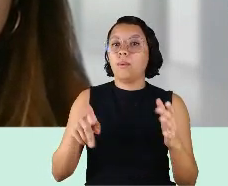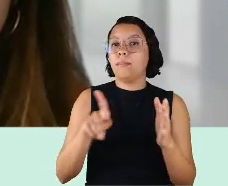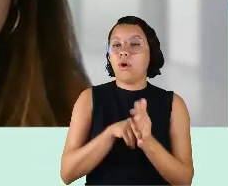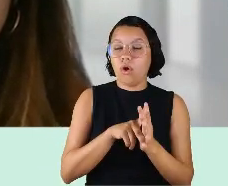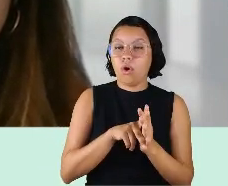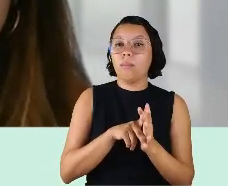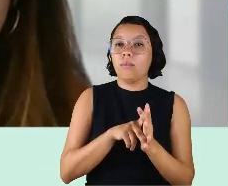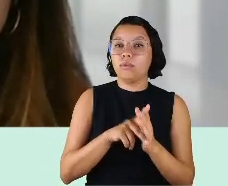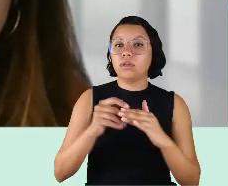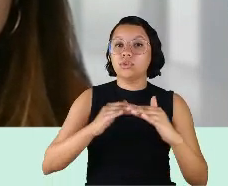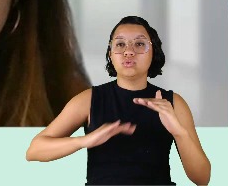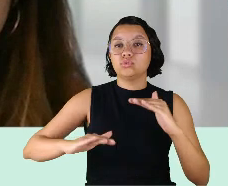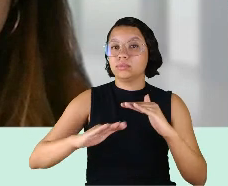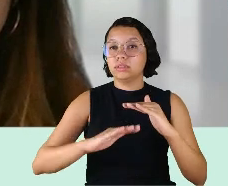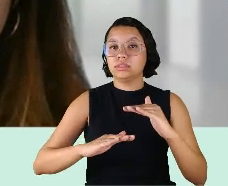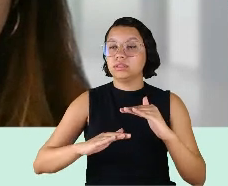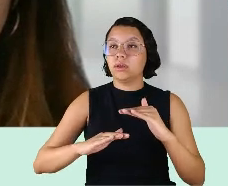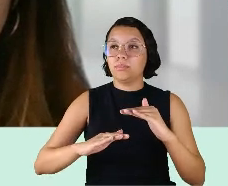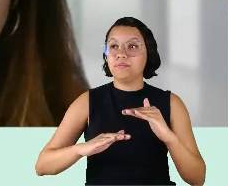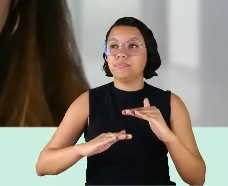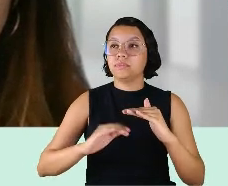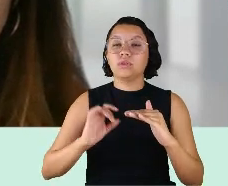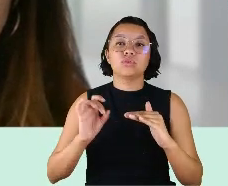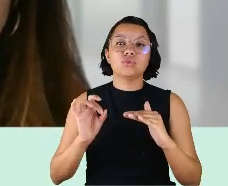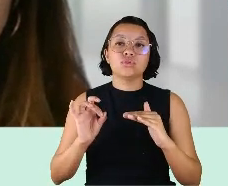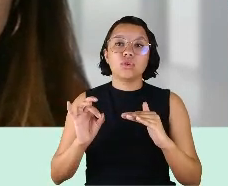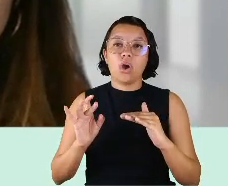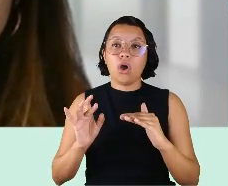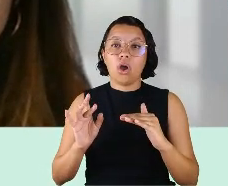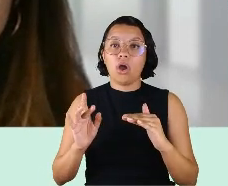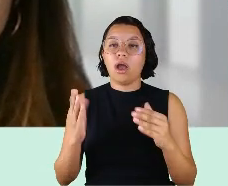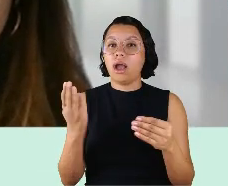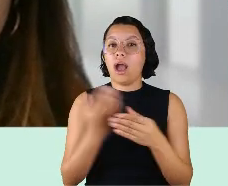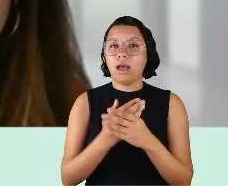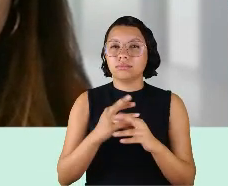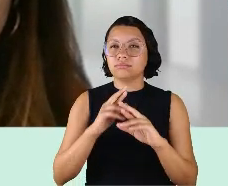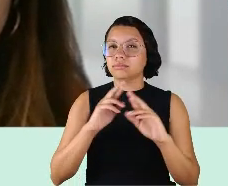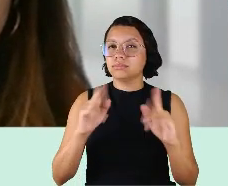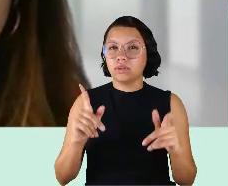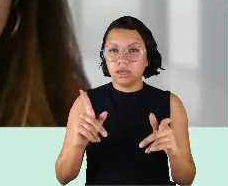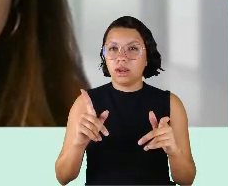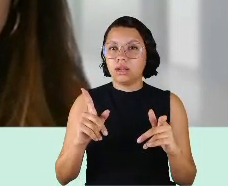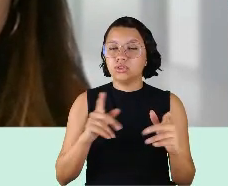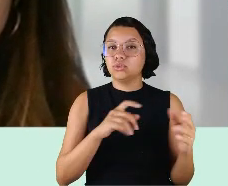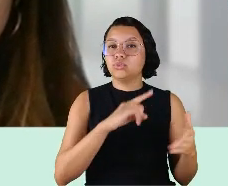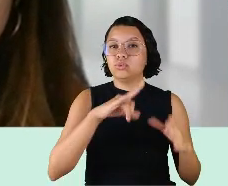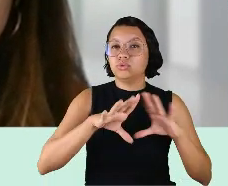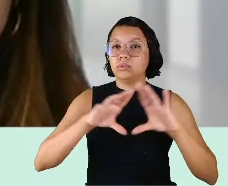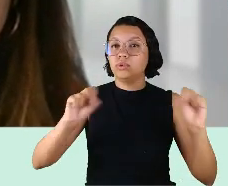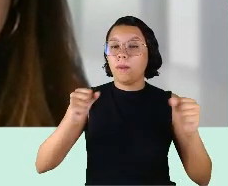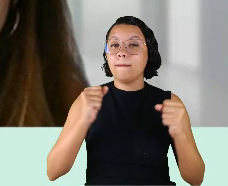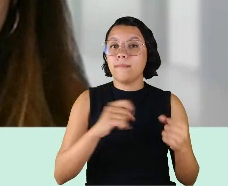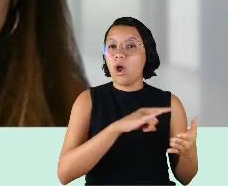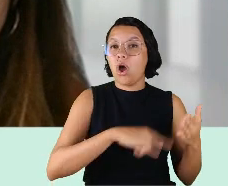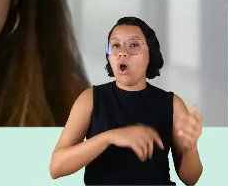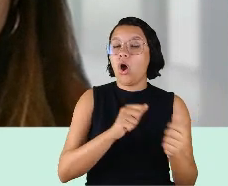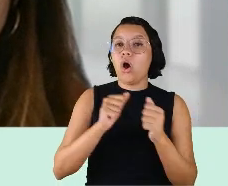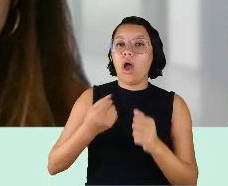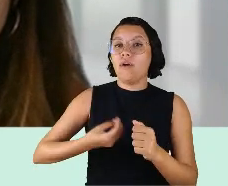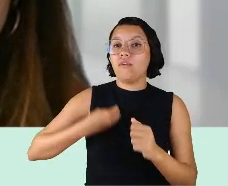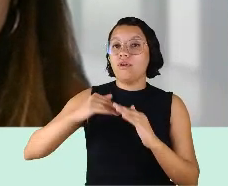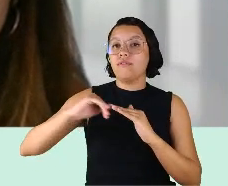respectiva subseção. Excepcionalmente, o tribunal poderá autorizar a residência fora dela, desde